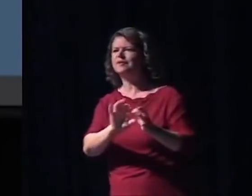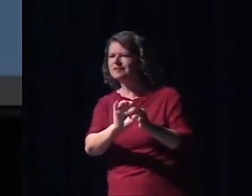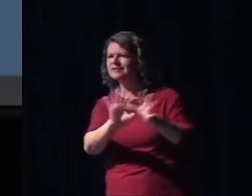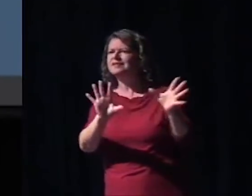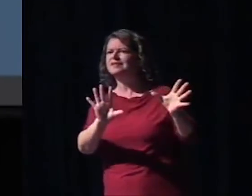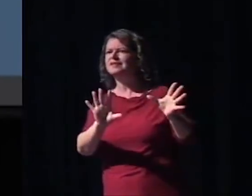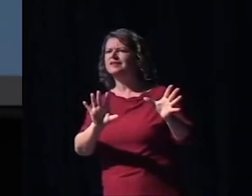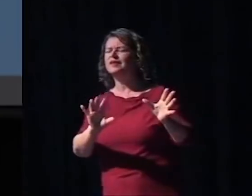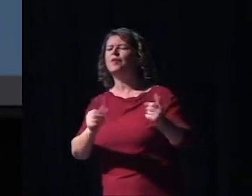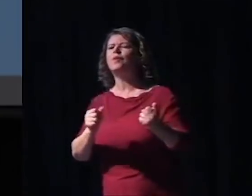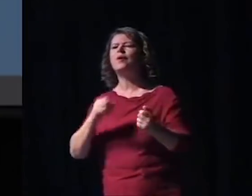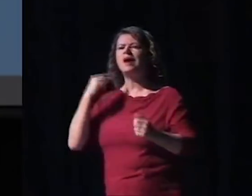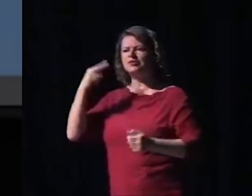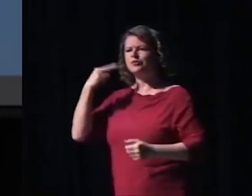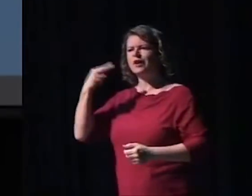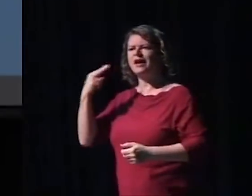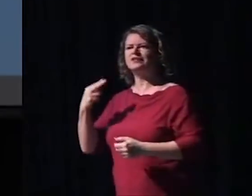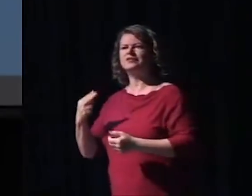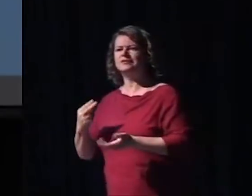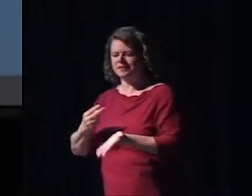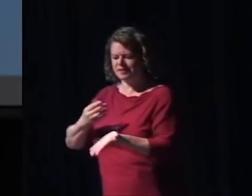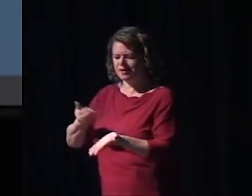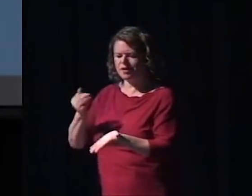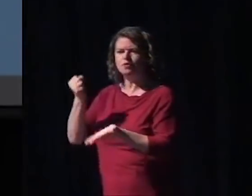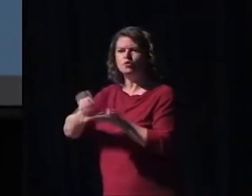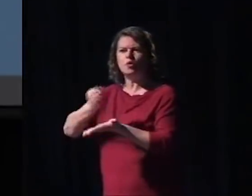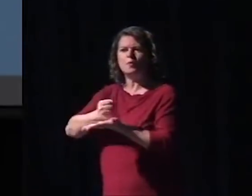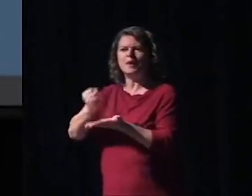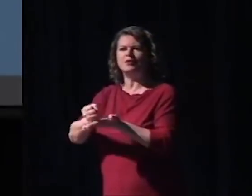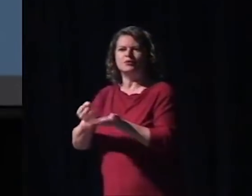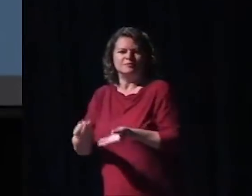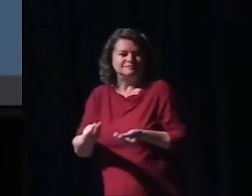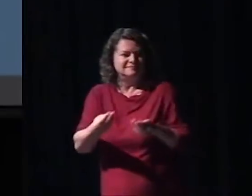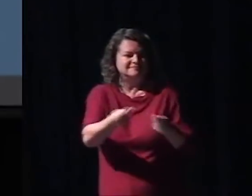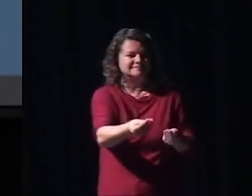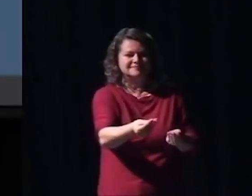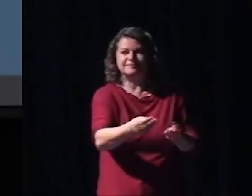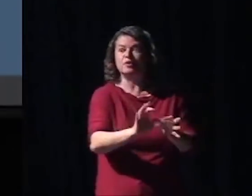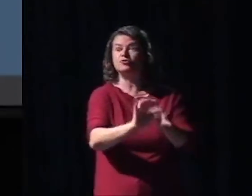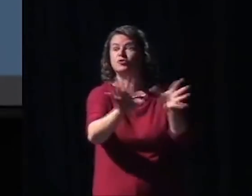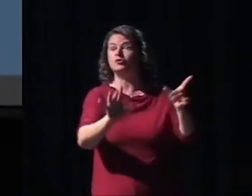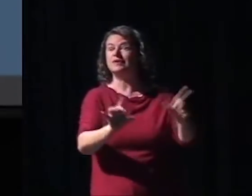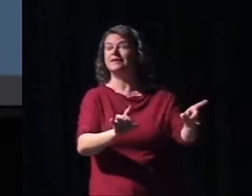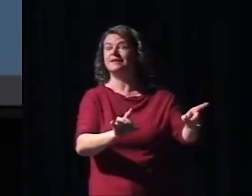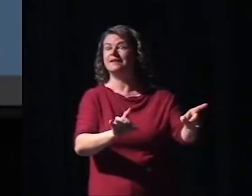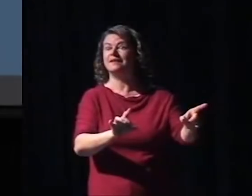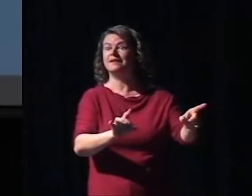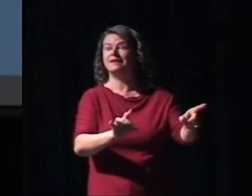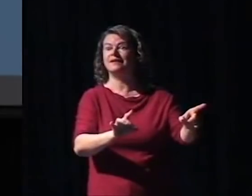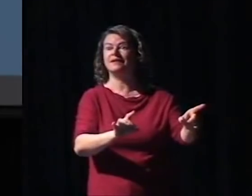juiz, com habeas corpus na mão, para soltar o prisioneiro? Pois ele mesmo vai ficar dentro da prisão.